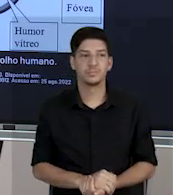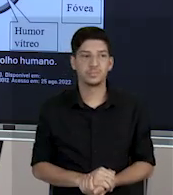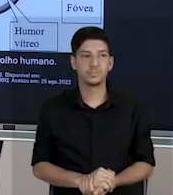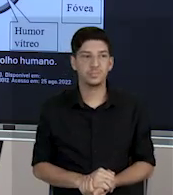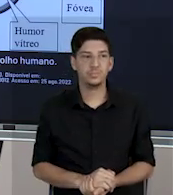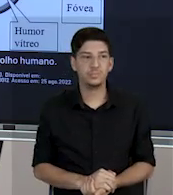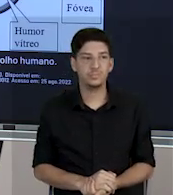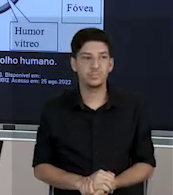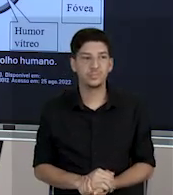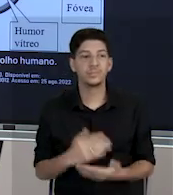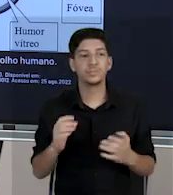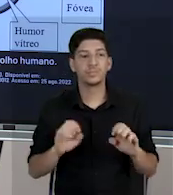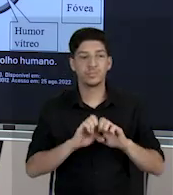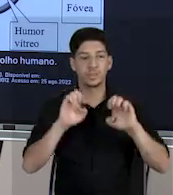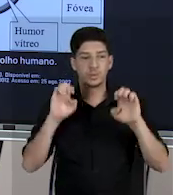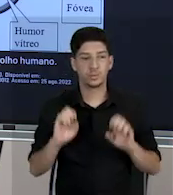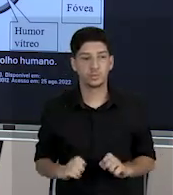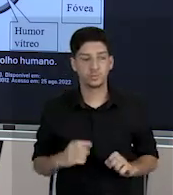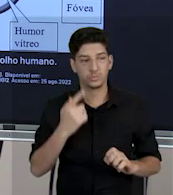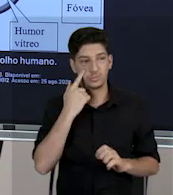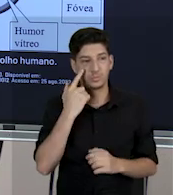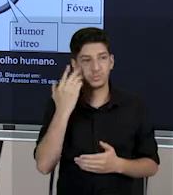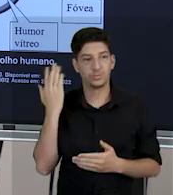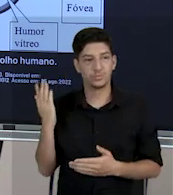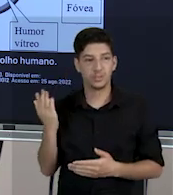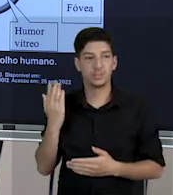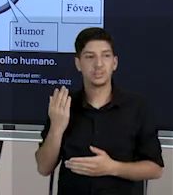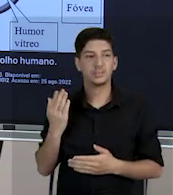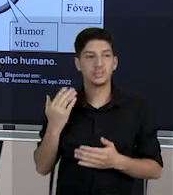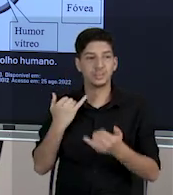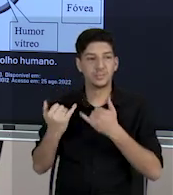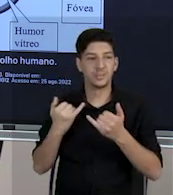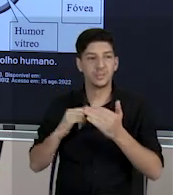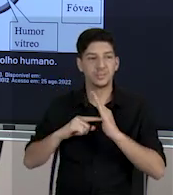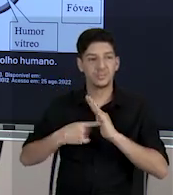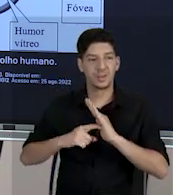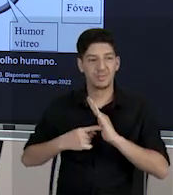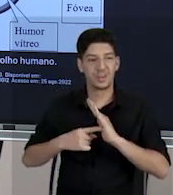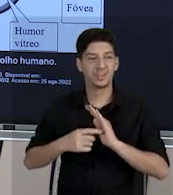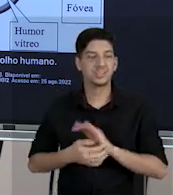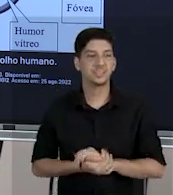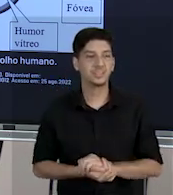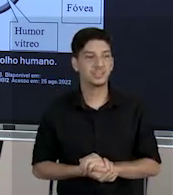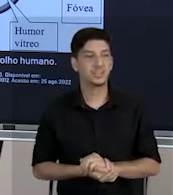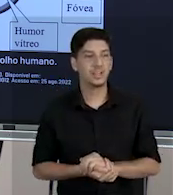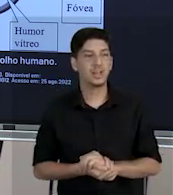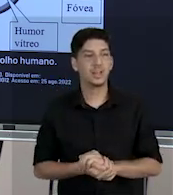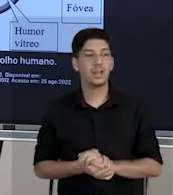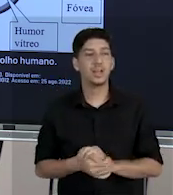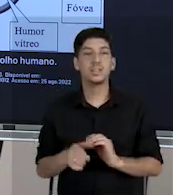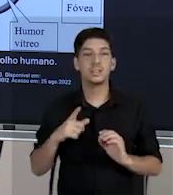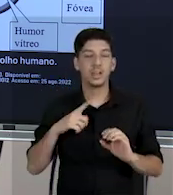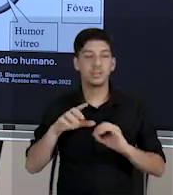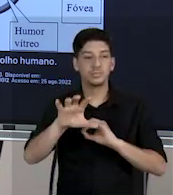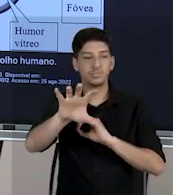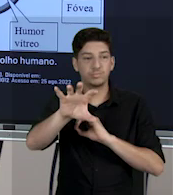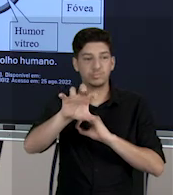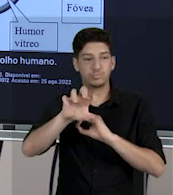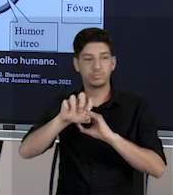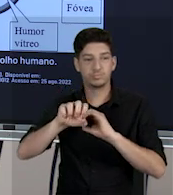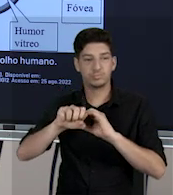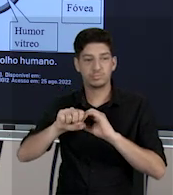Então, nosso olho, como uma máquina aqui pensando nisso, né, a luz vai adentrar pela córnea, vai passar pela abertura da